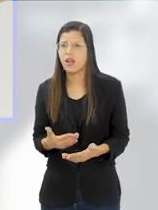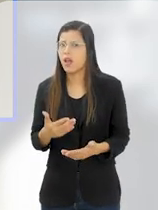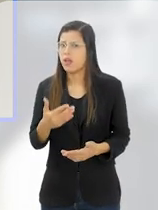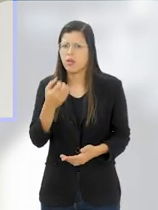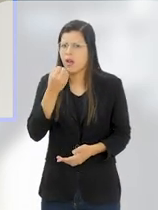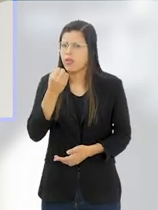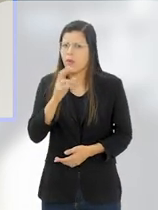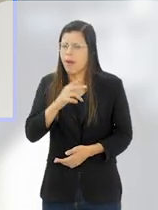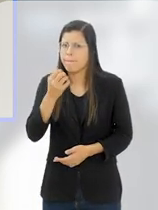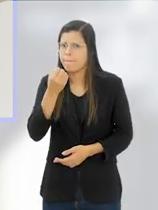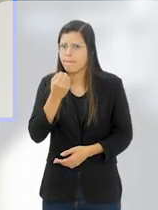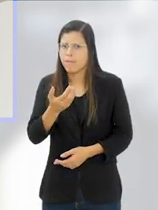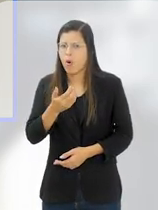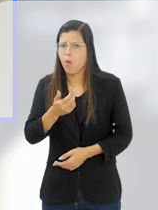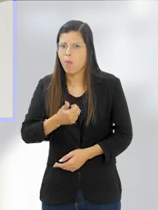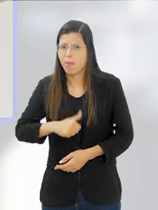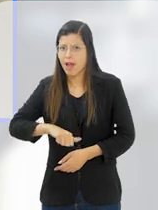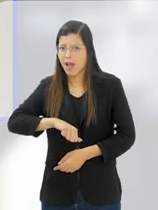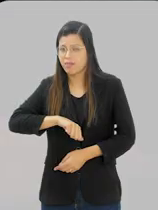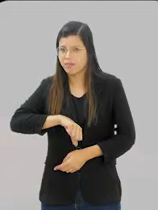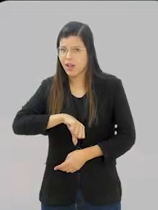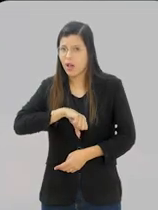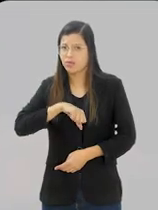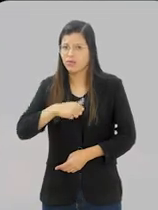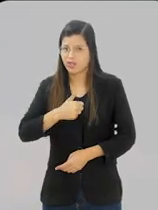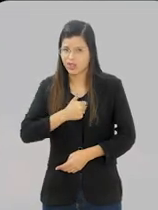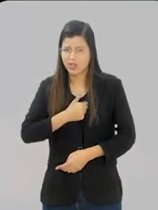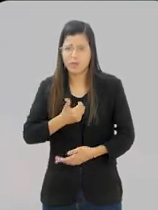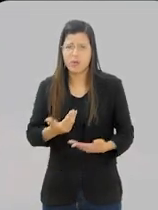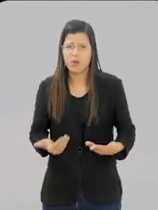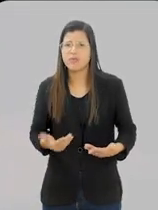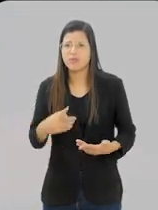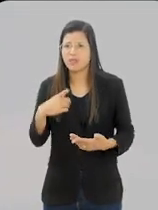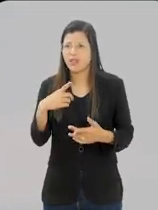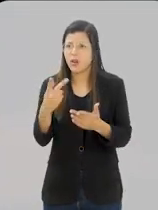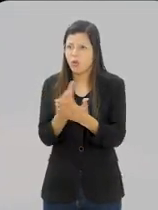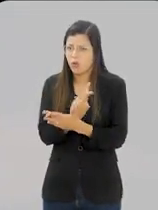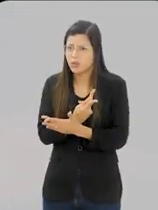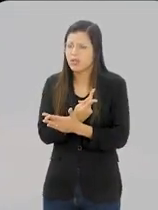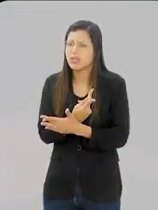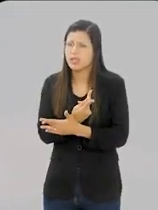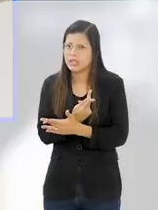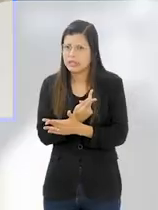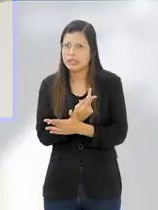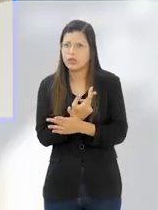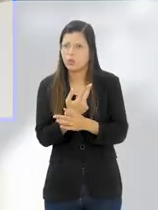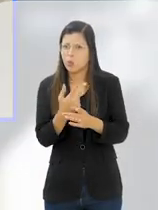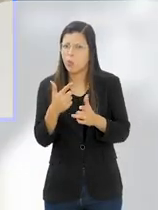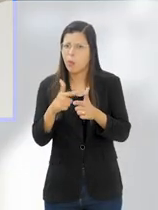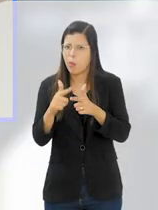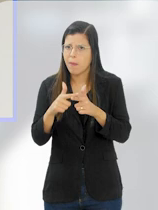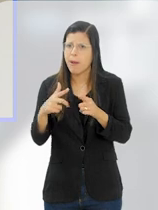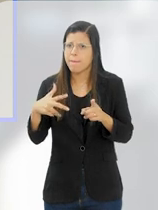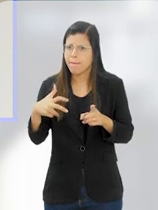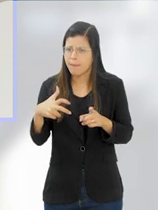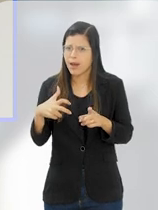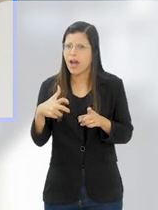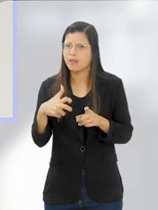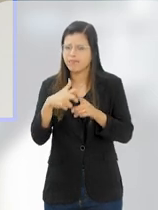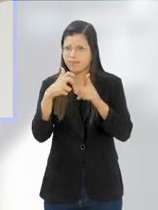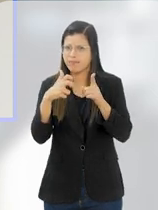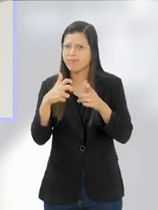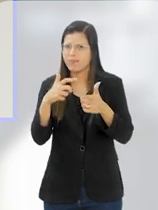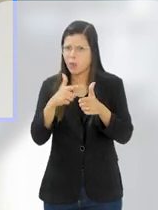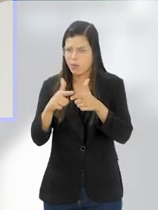causado, inclusive, acidentes, né? Inclusive fatais. Isso tem causado precarização